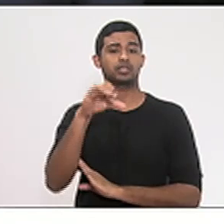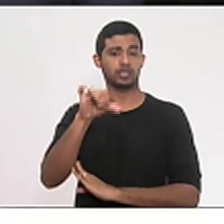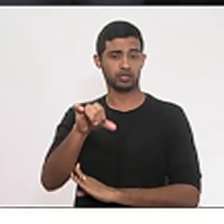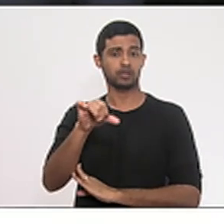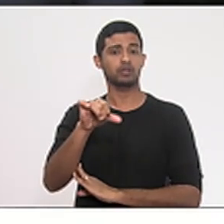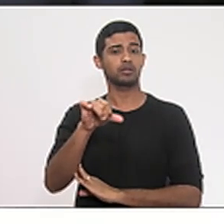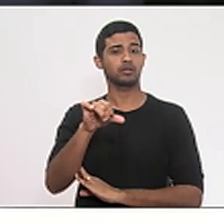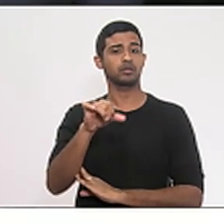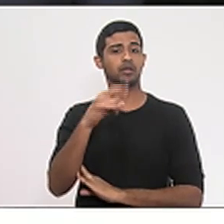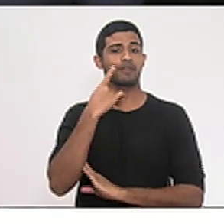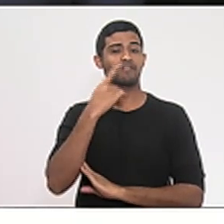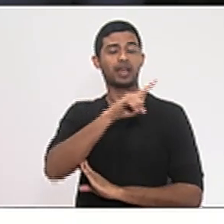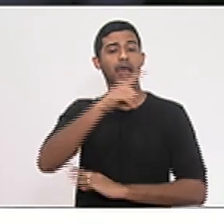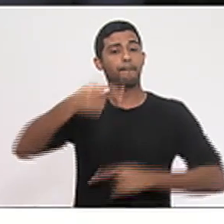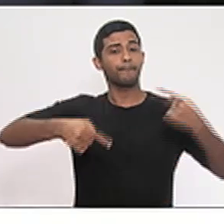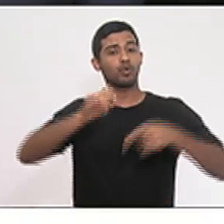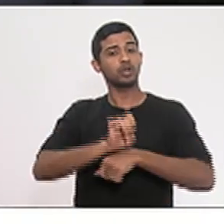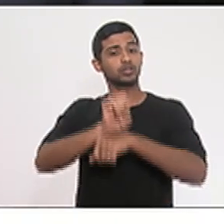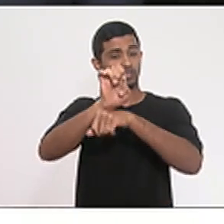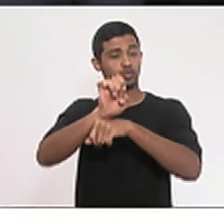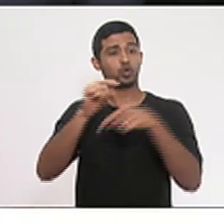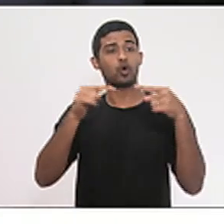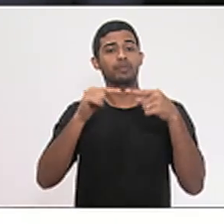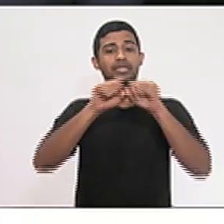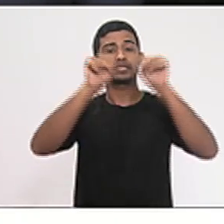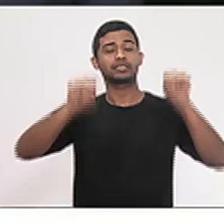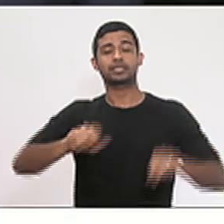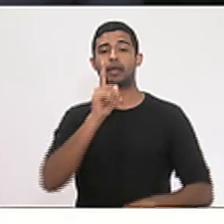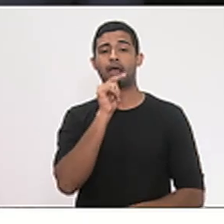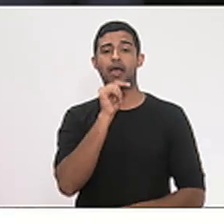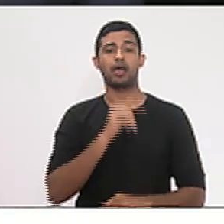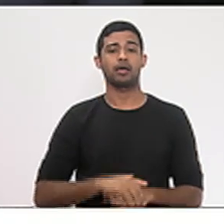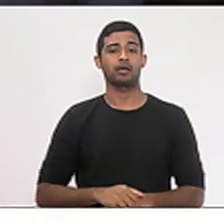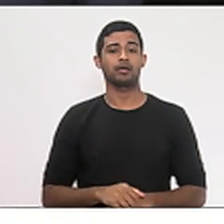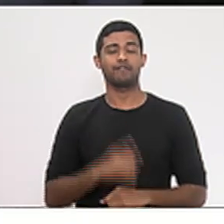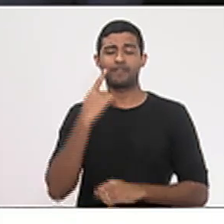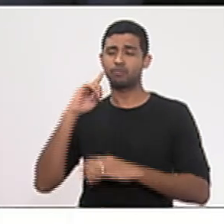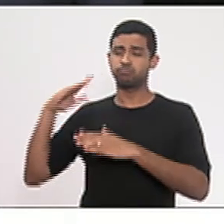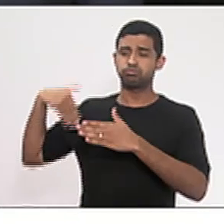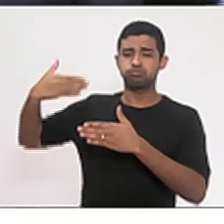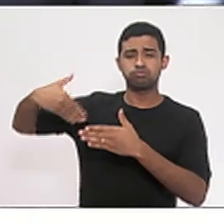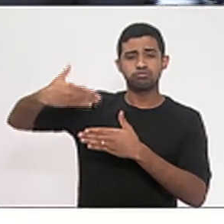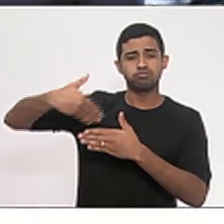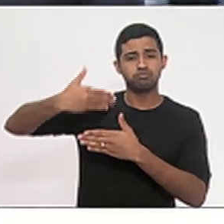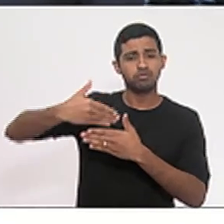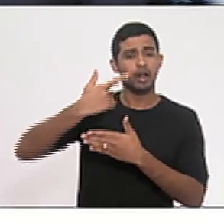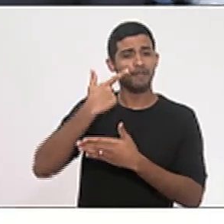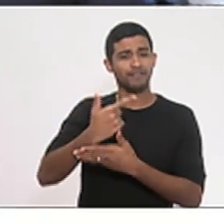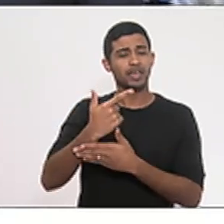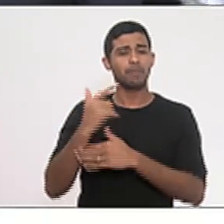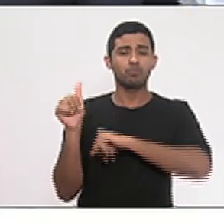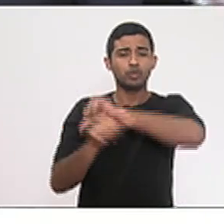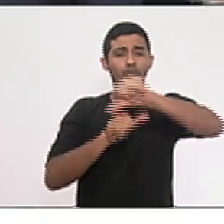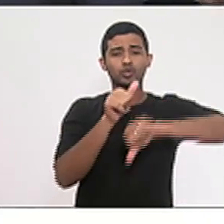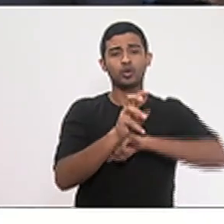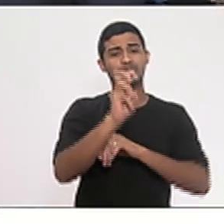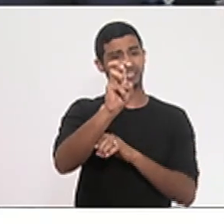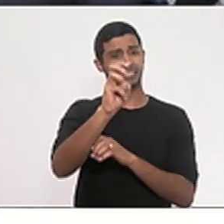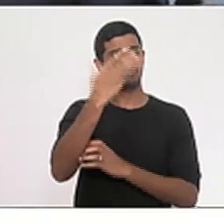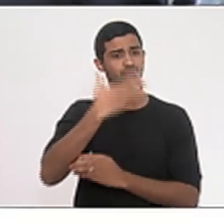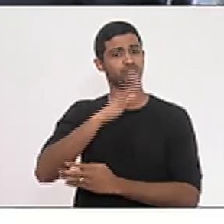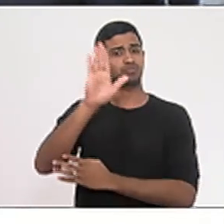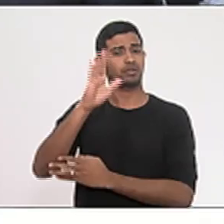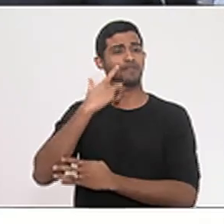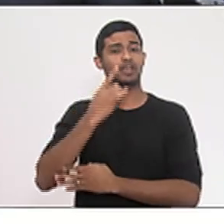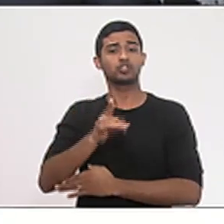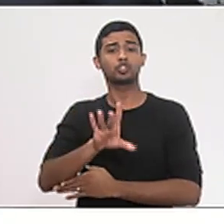3.239, sua política estadual de recursos hídricos. De lá para cá, passaram-se 5 legislaturas. E